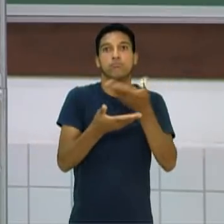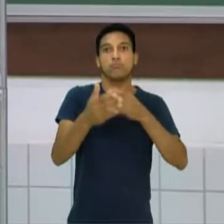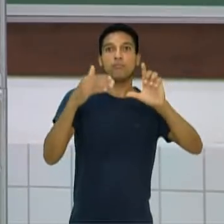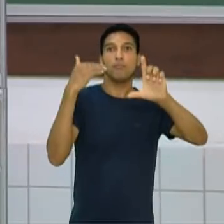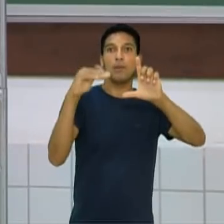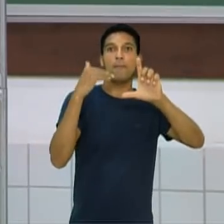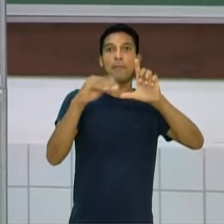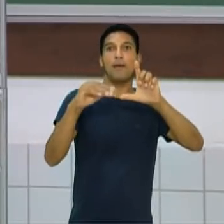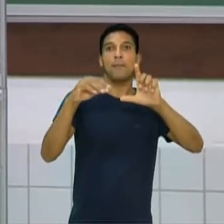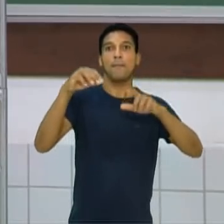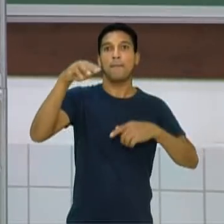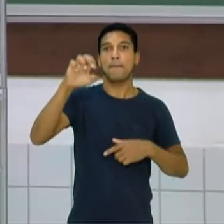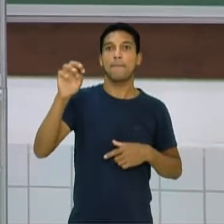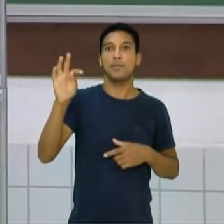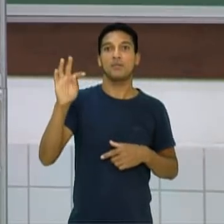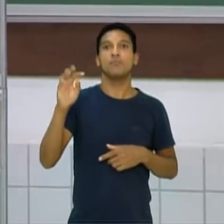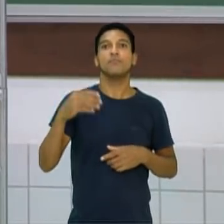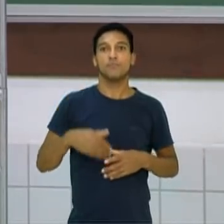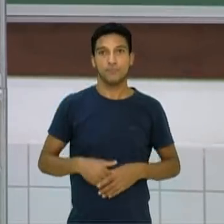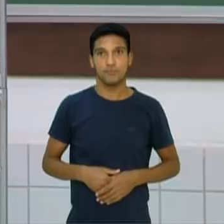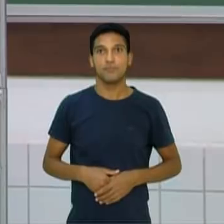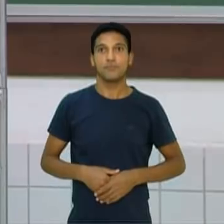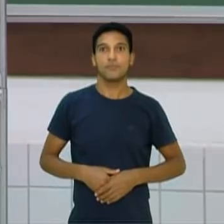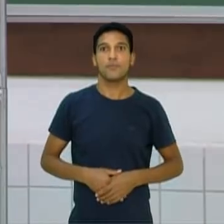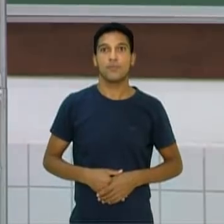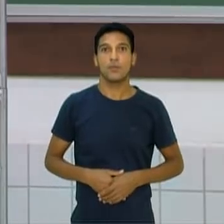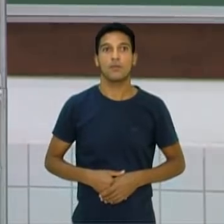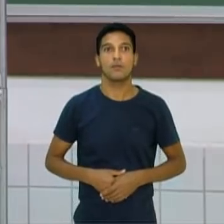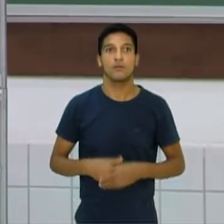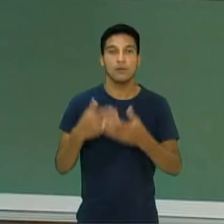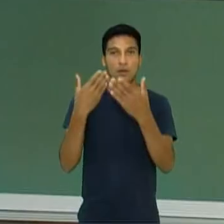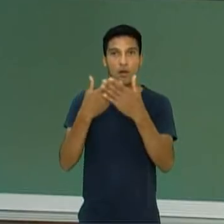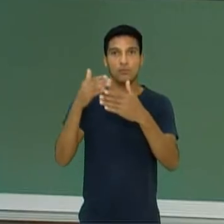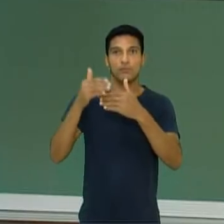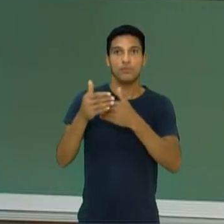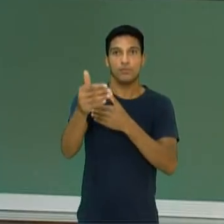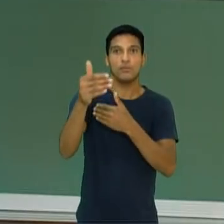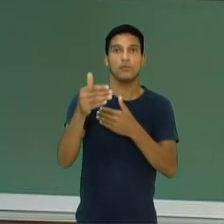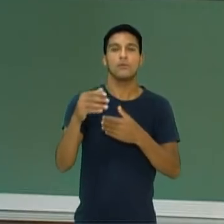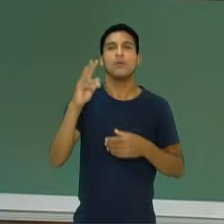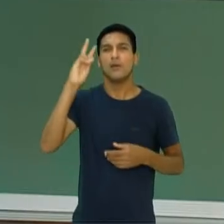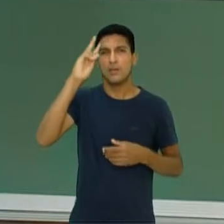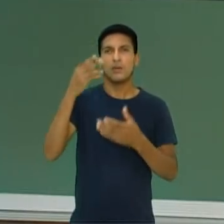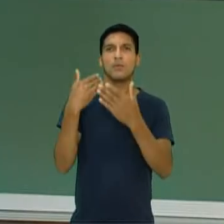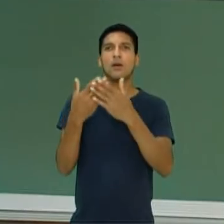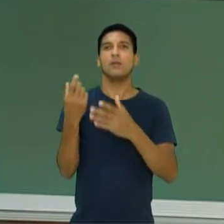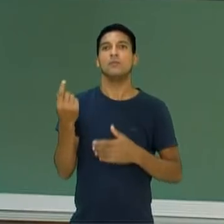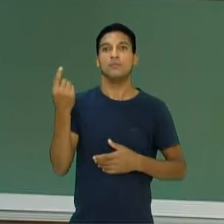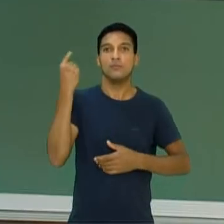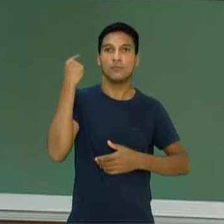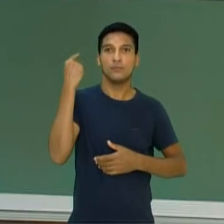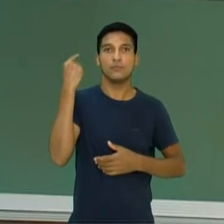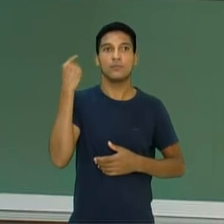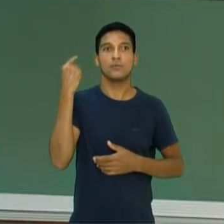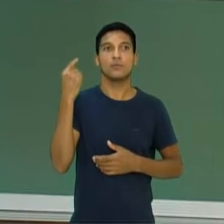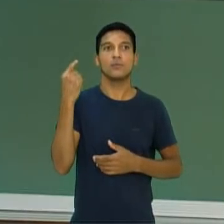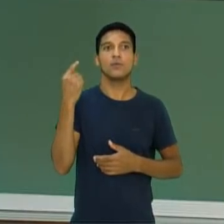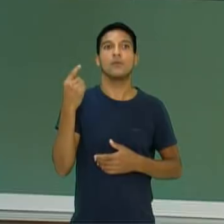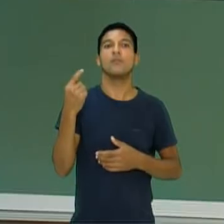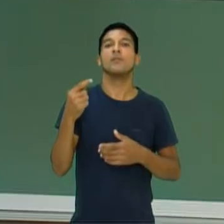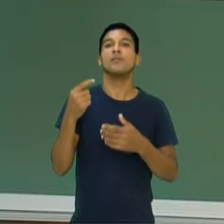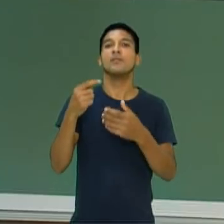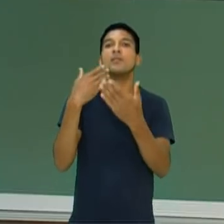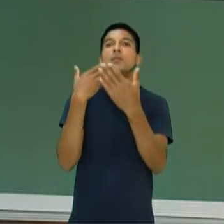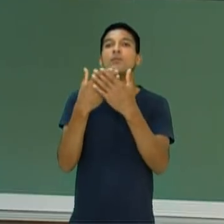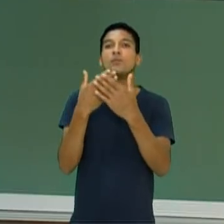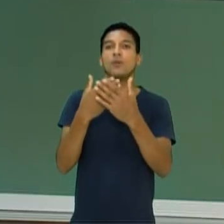ele, ok? Vamos para a nossa aula então? Olha só, na aula passada nós tratamos do boliche,